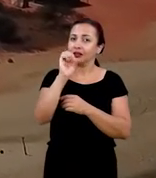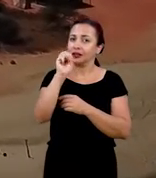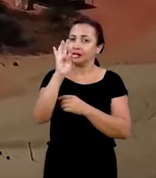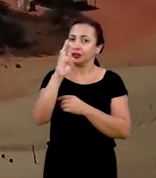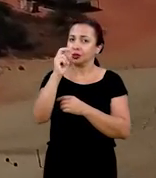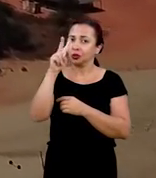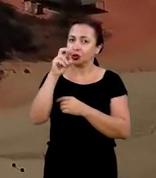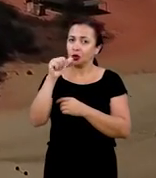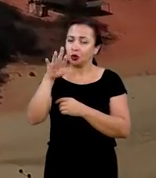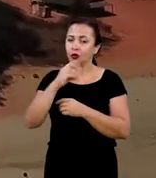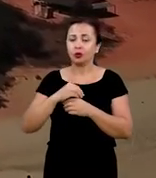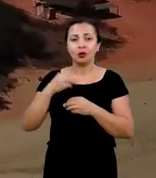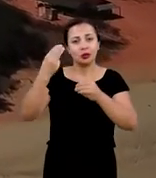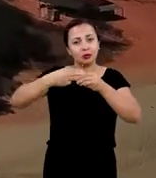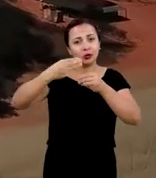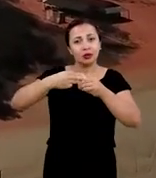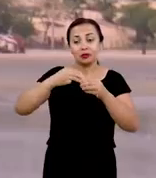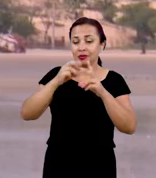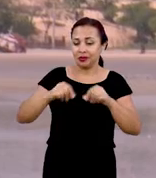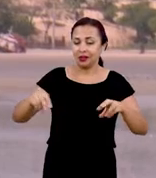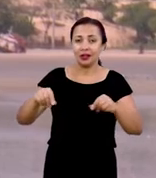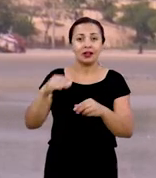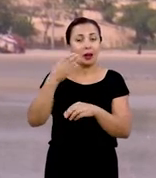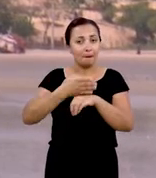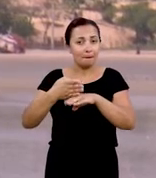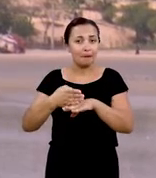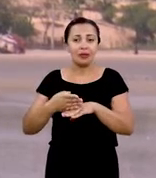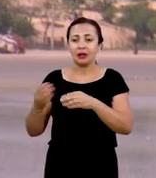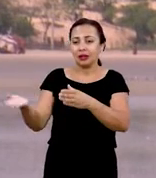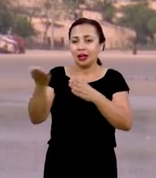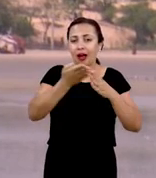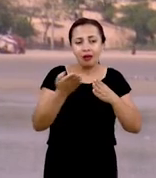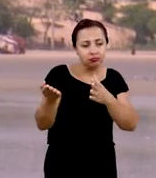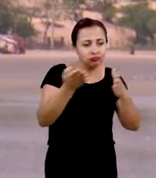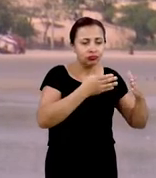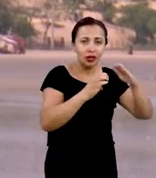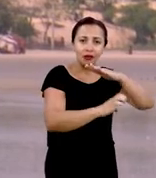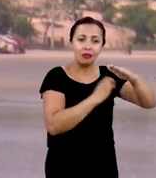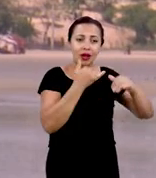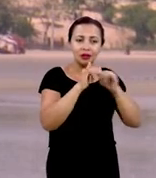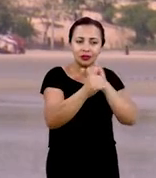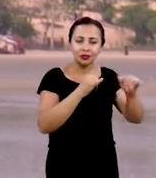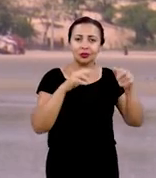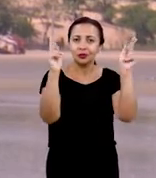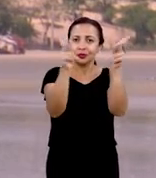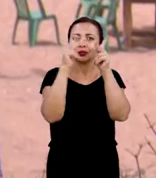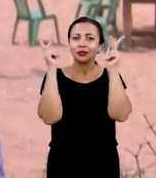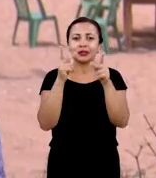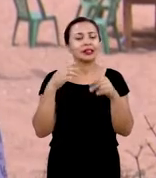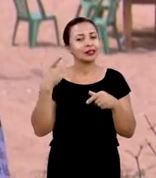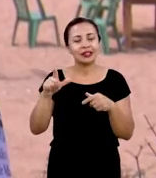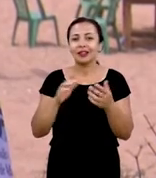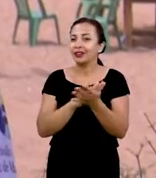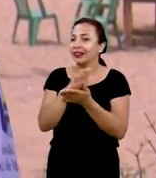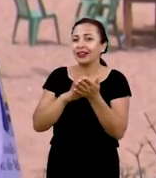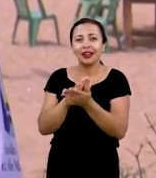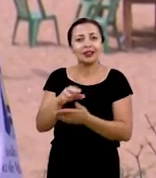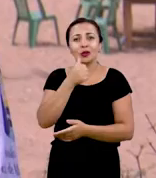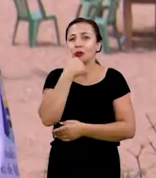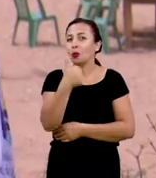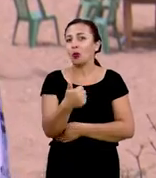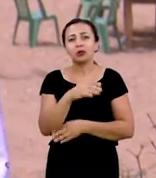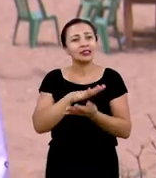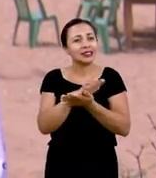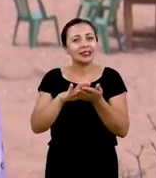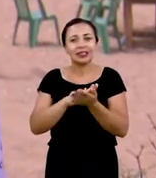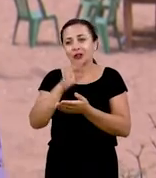Cristóvão, município de Areia Branca, praticamente recebeu esses parques eólicos e não teve nenhum impacto positivo. as audiências públicas,